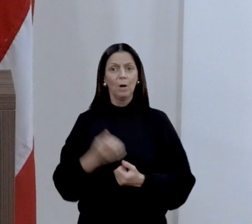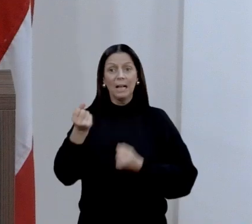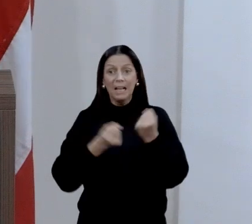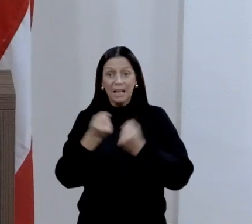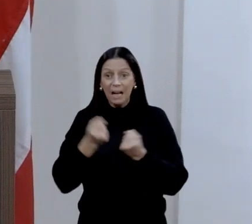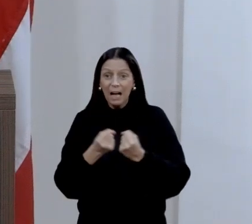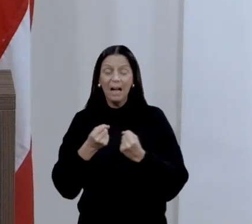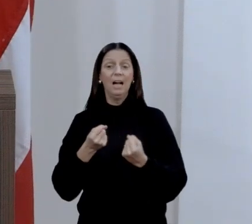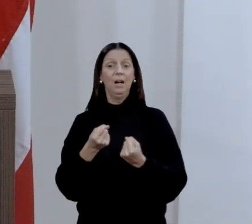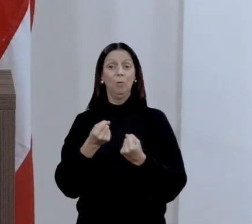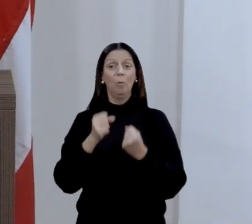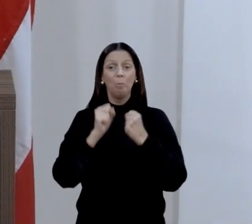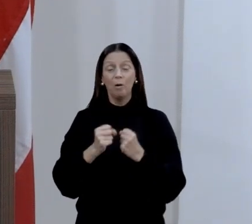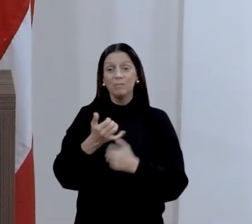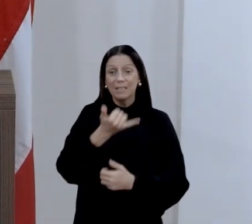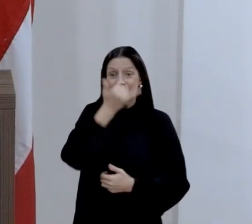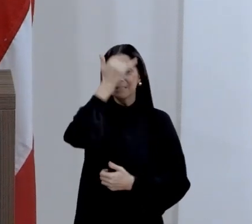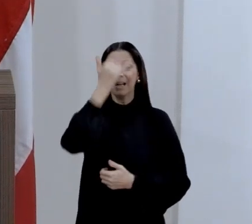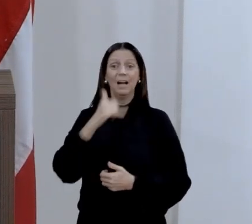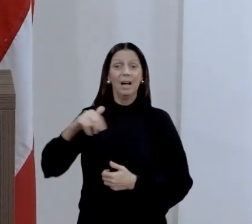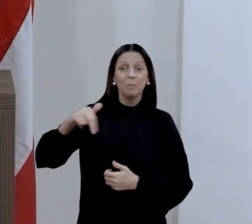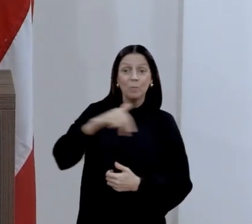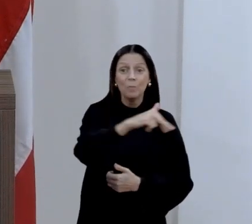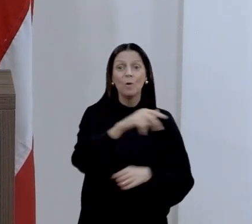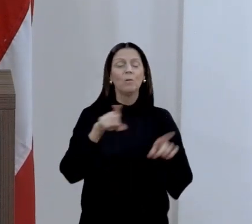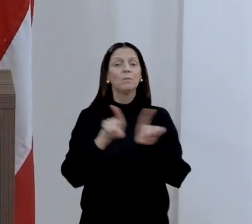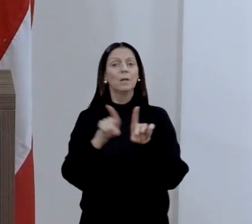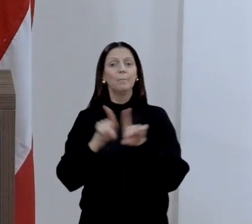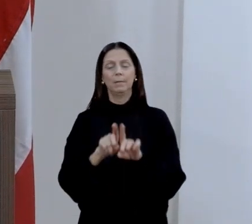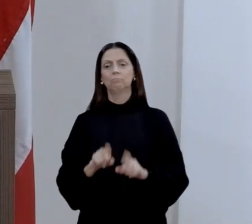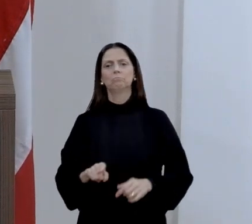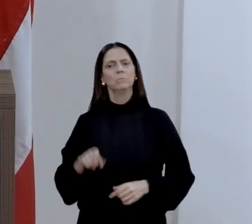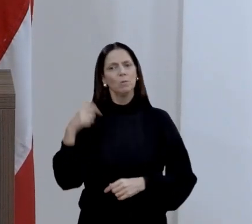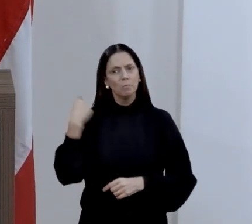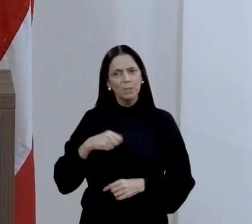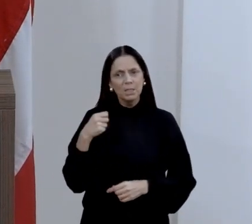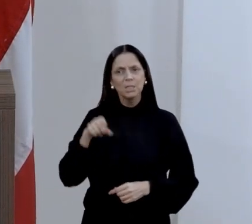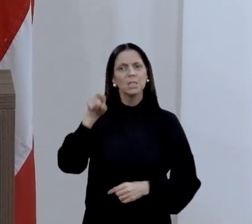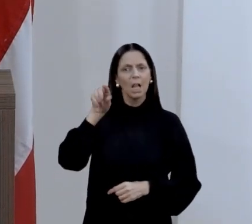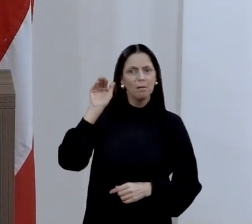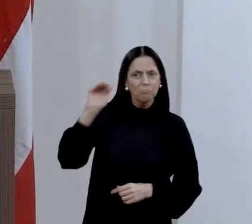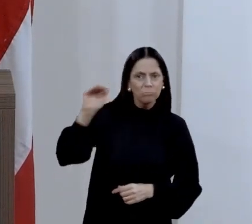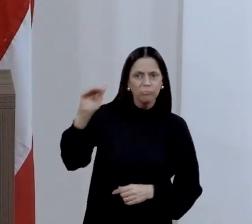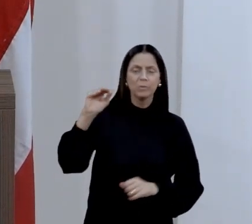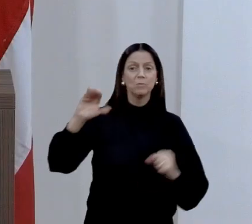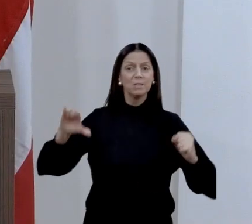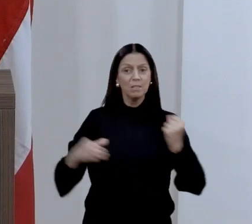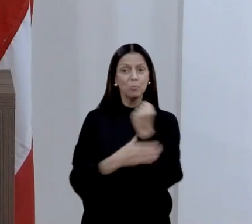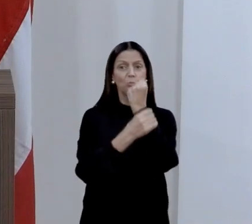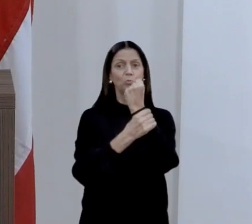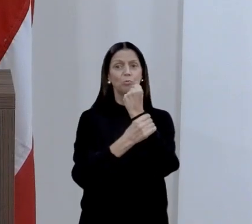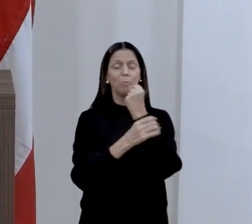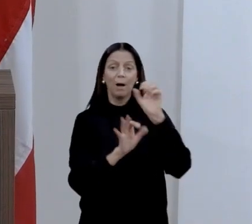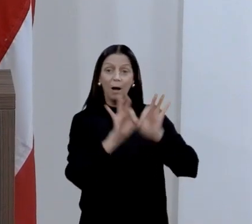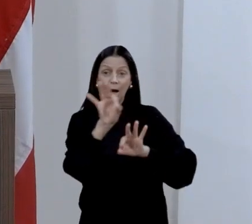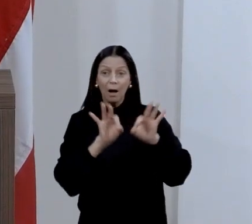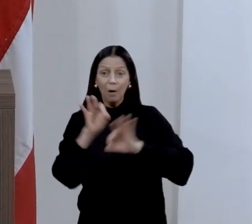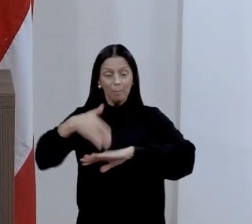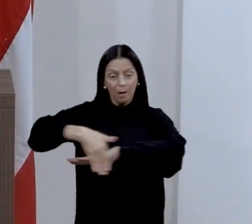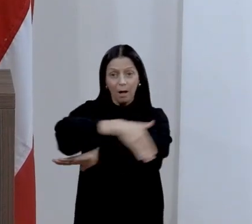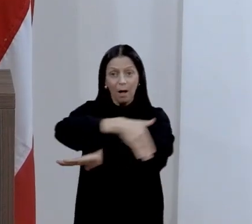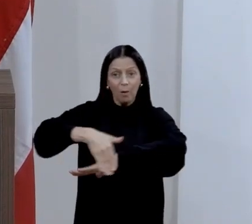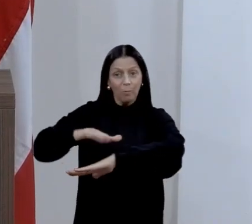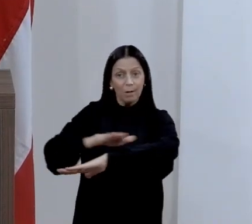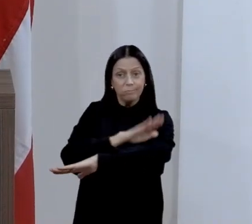inclusive motoristas, né, com avarias no próprio carro. Então, acione esse seguro, porque já passou da hora. E, sobretudo, Vossa Excelência